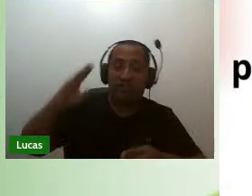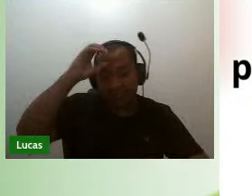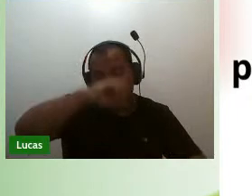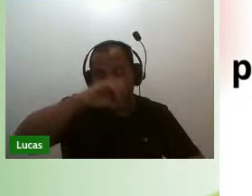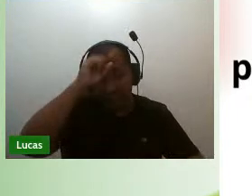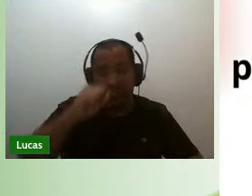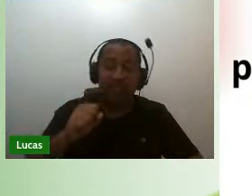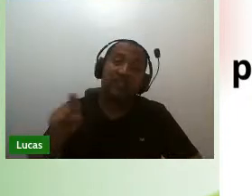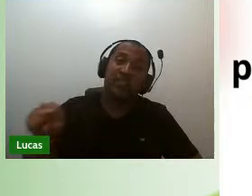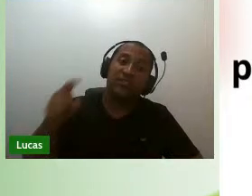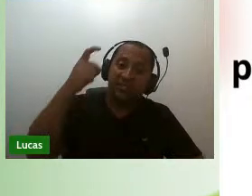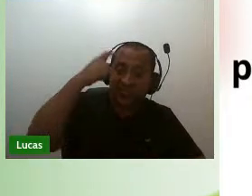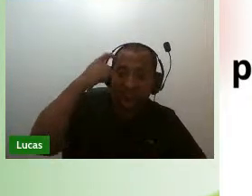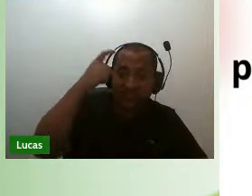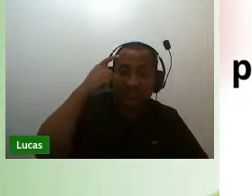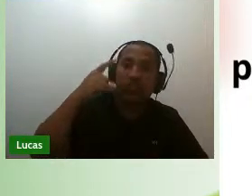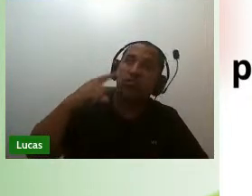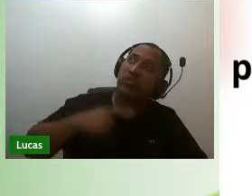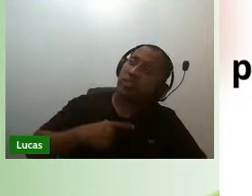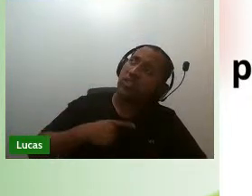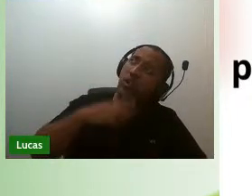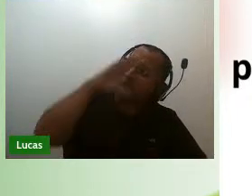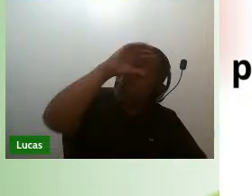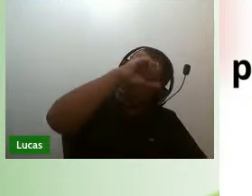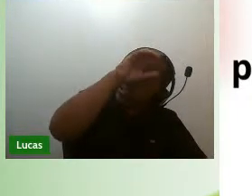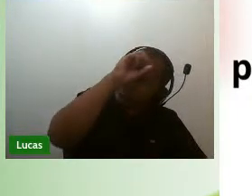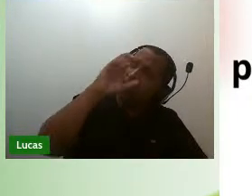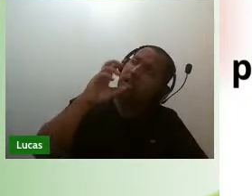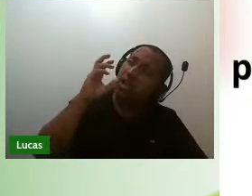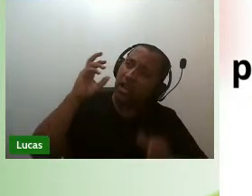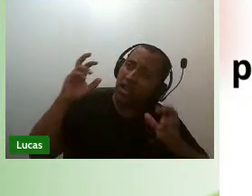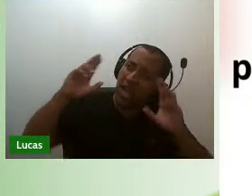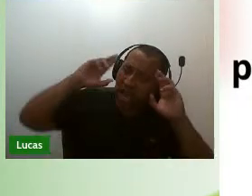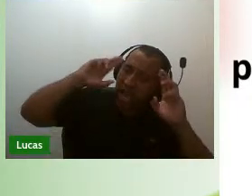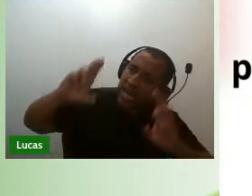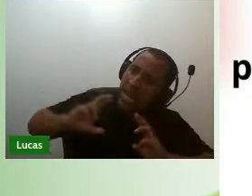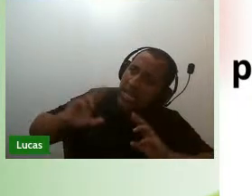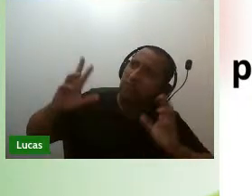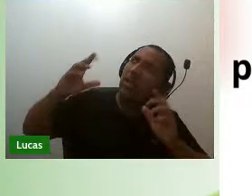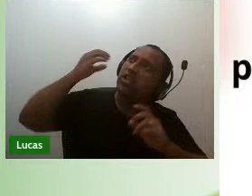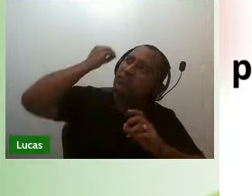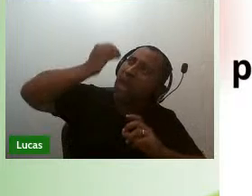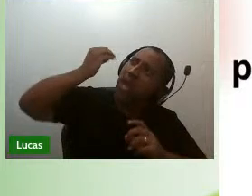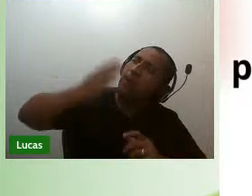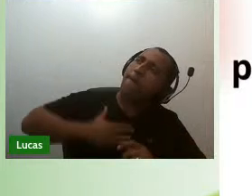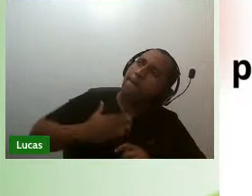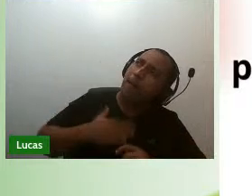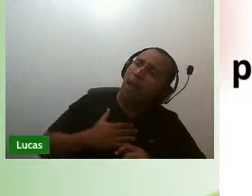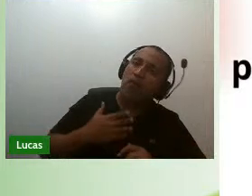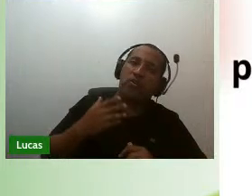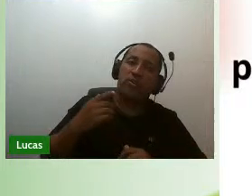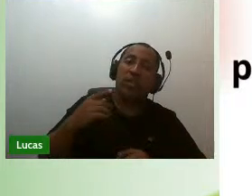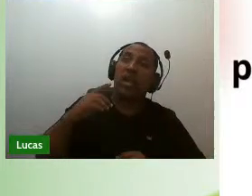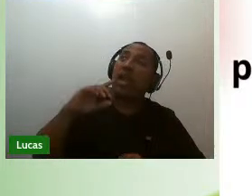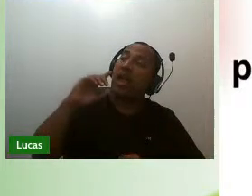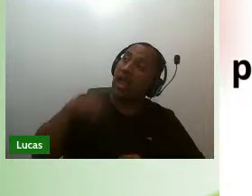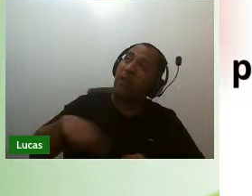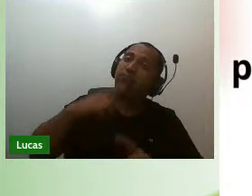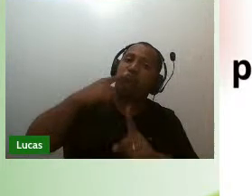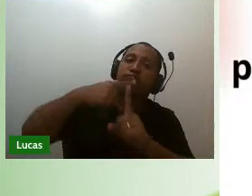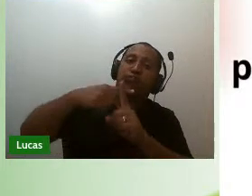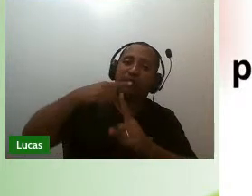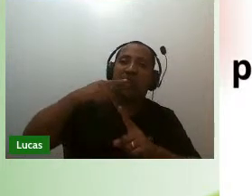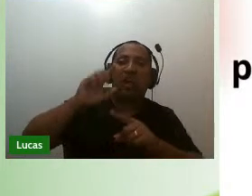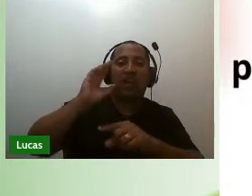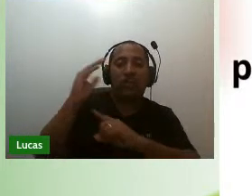ele está considerando aquilo que eu tenho de aprendizado, ele está considerando a minha experiência como um exemplo positivo para a formação, para a produção